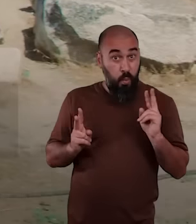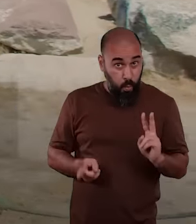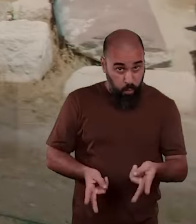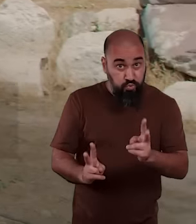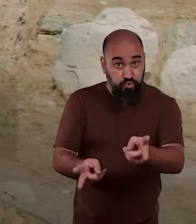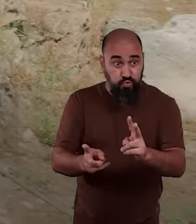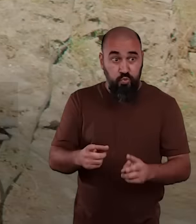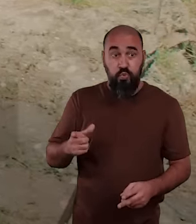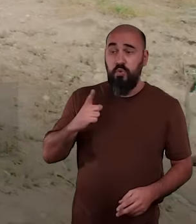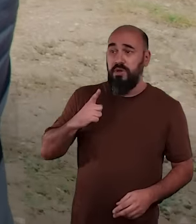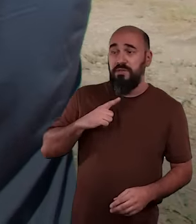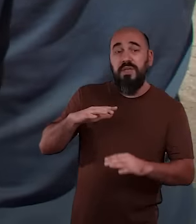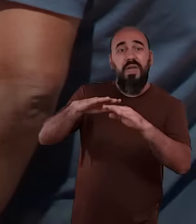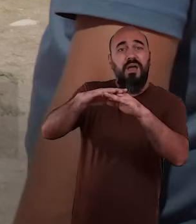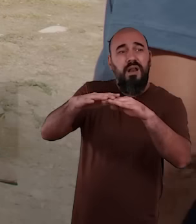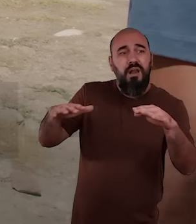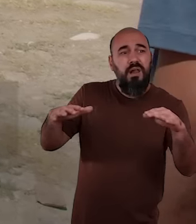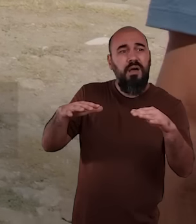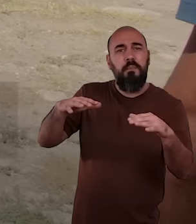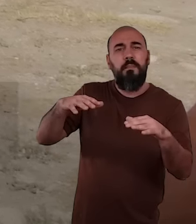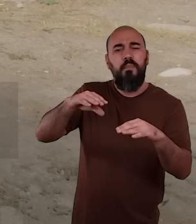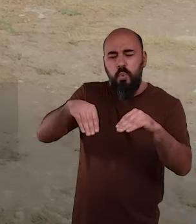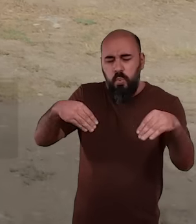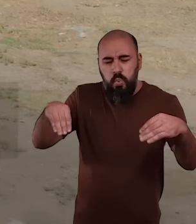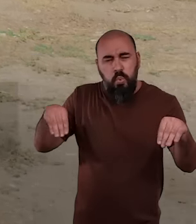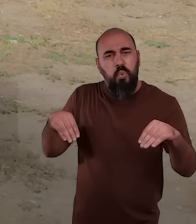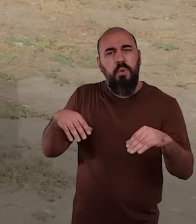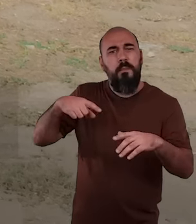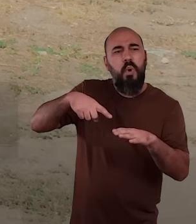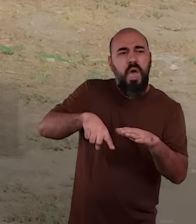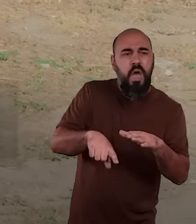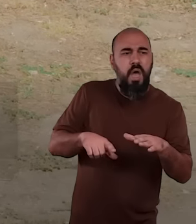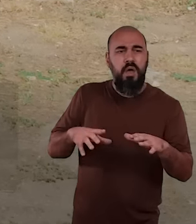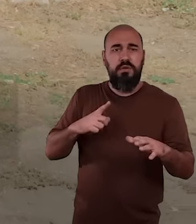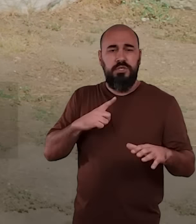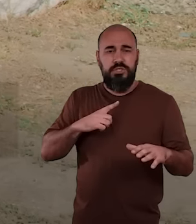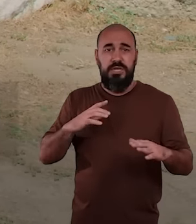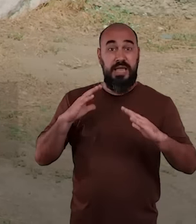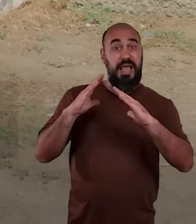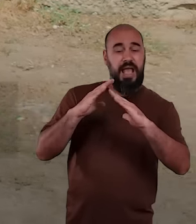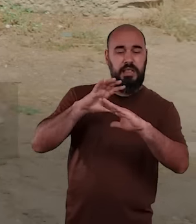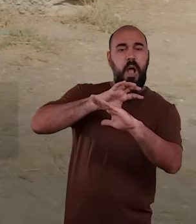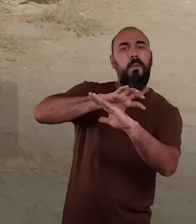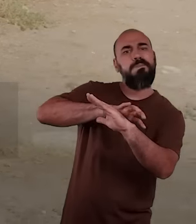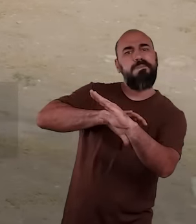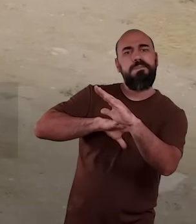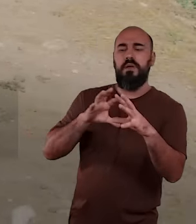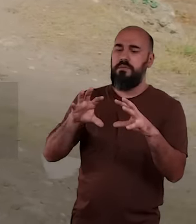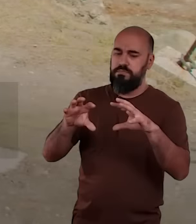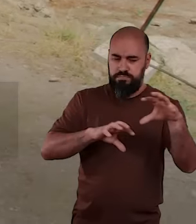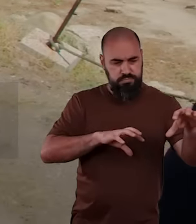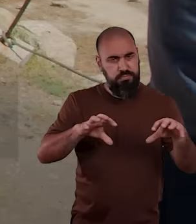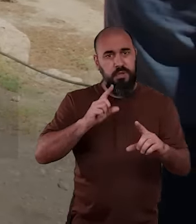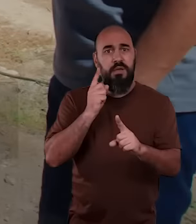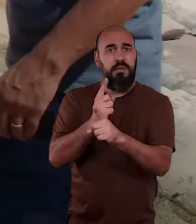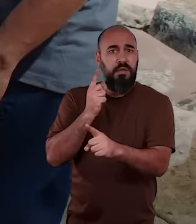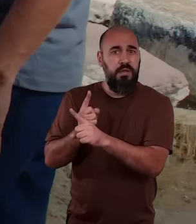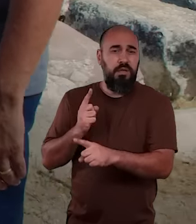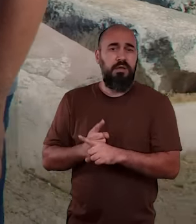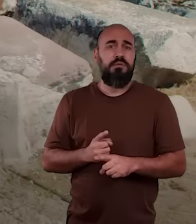várias tégulas, várias telhas que foram escavadas, pedaços de reboco de casa, pedaços de